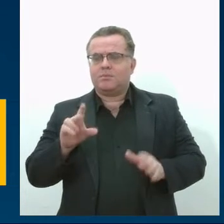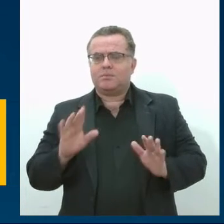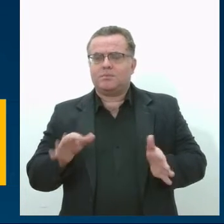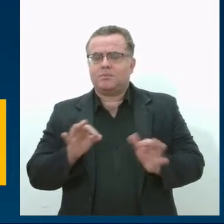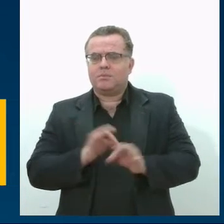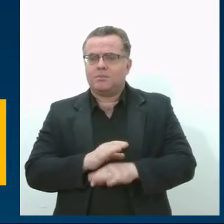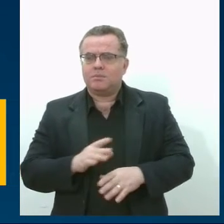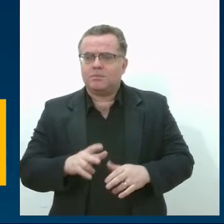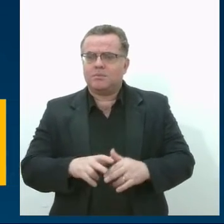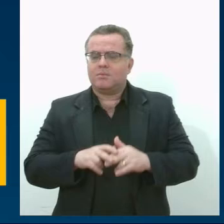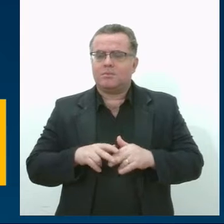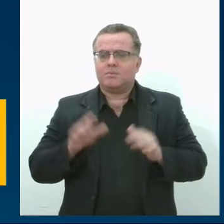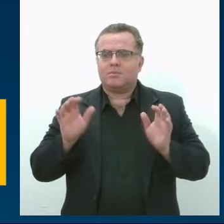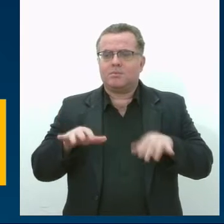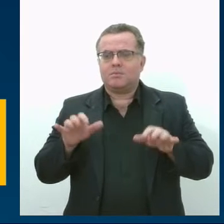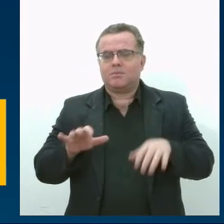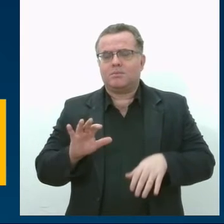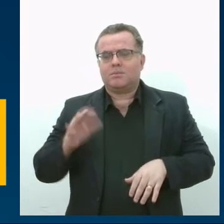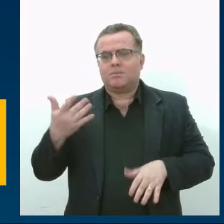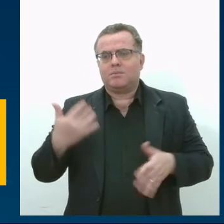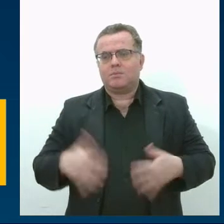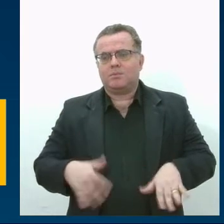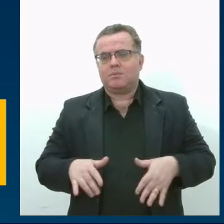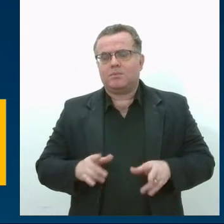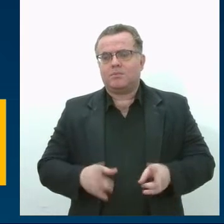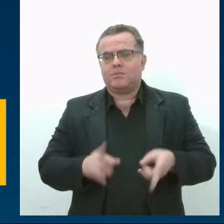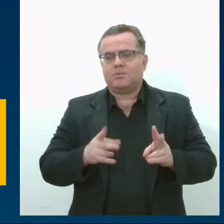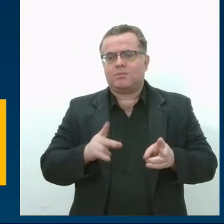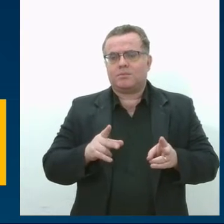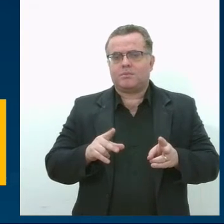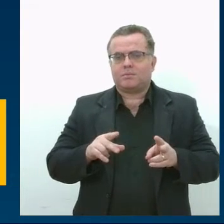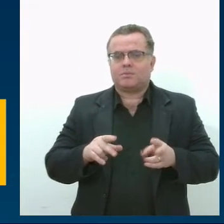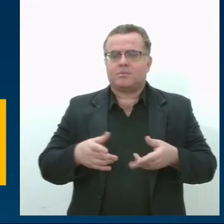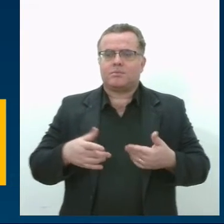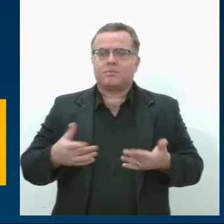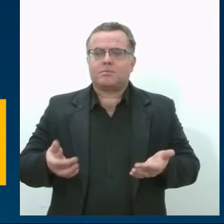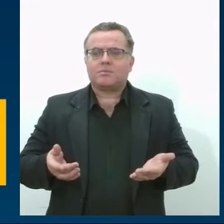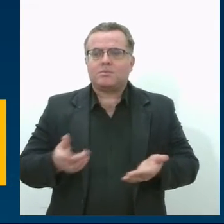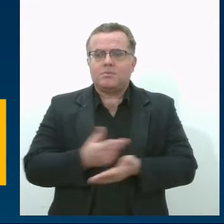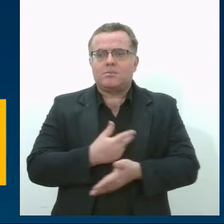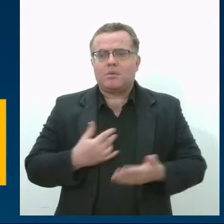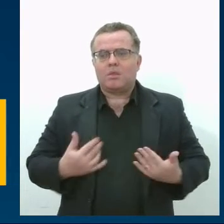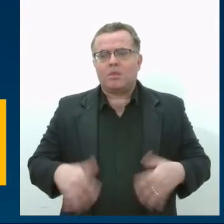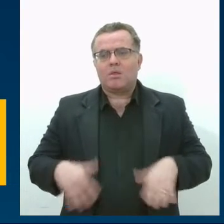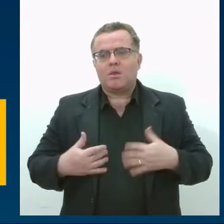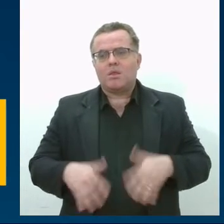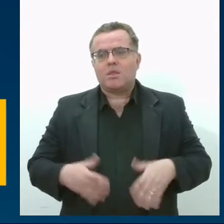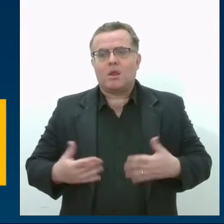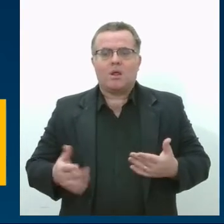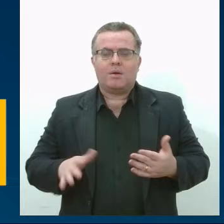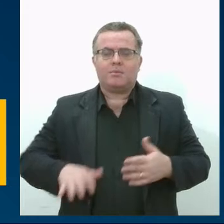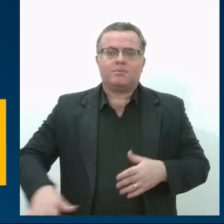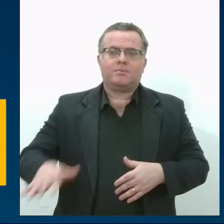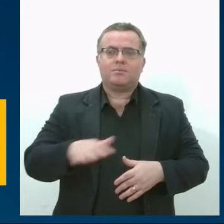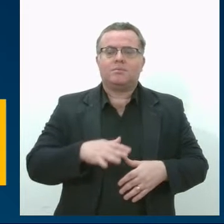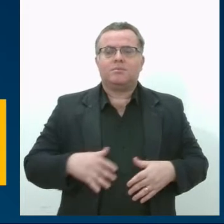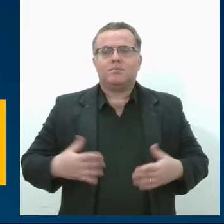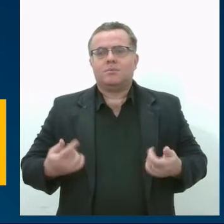chuvas que a gente falou, né, que sempre vem caindo aqui na cidade, nos ralos, né, áreas de ventilação, que sempre